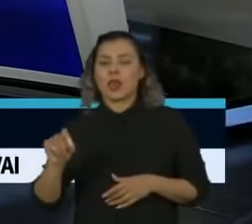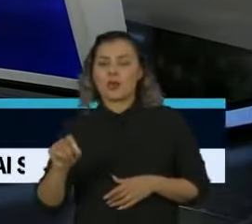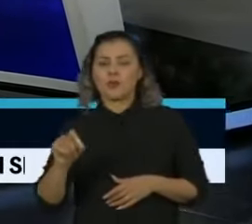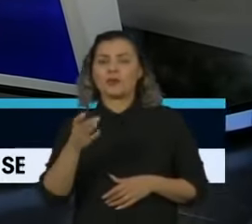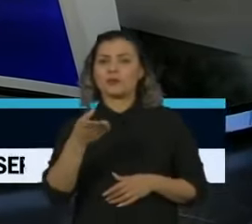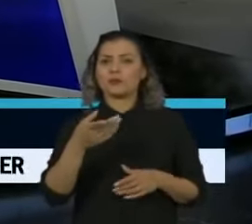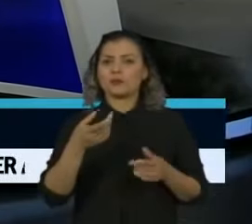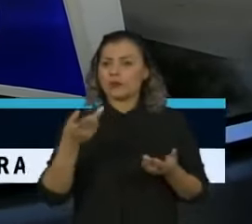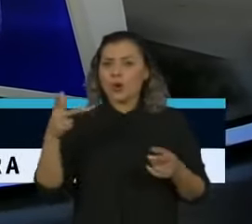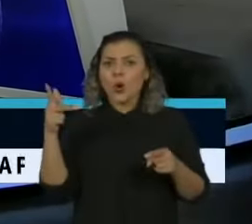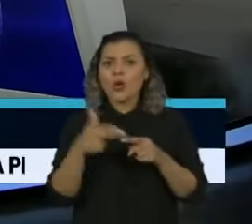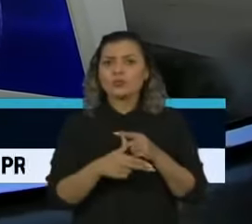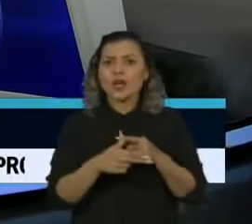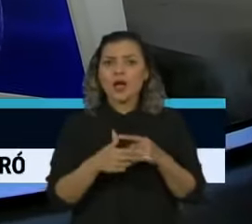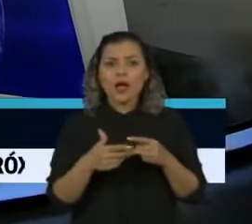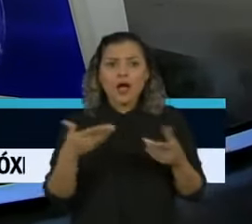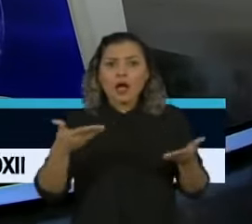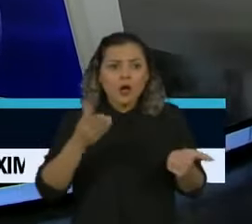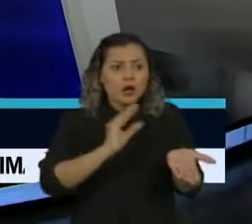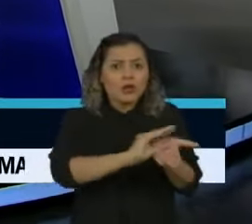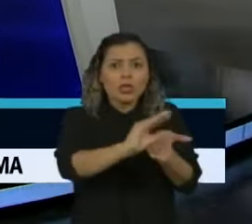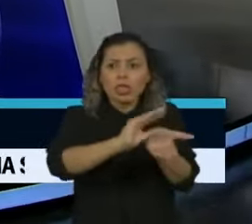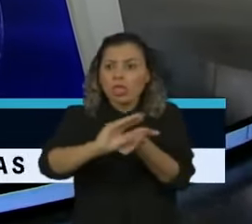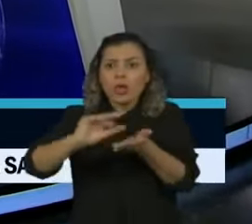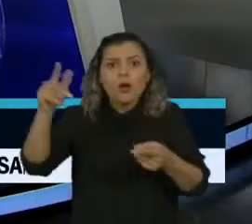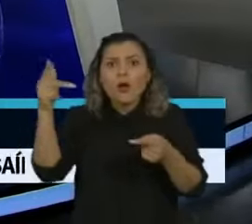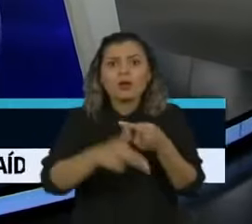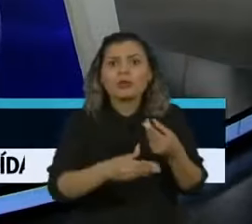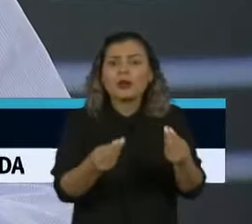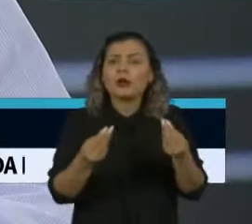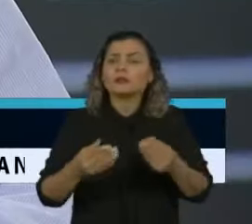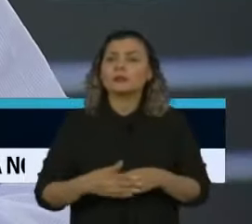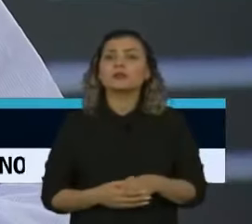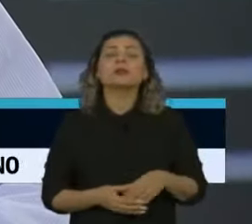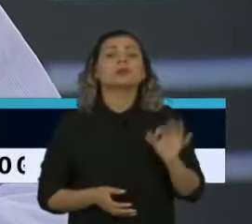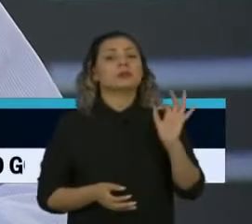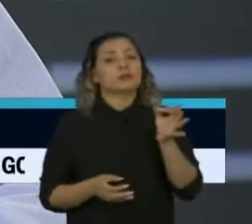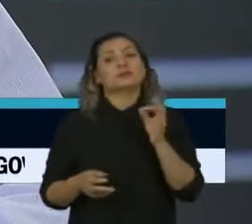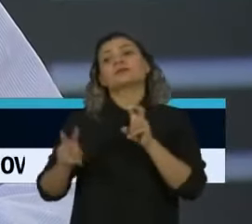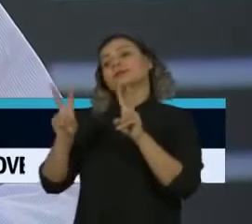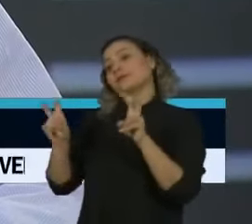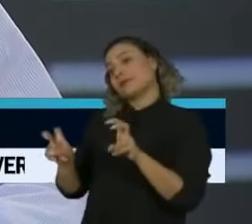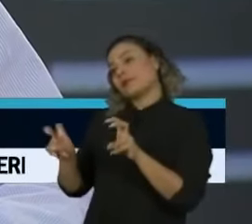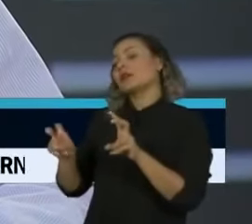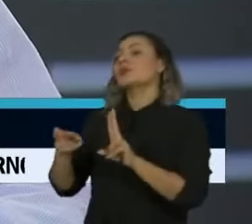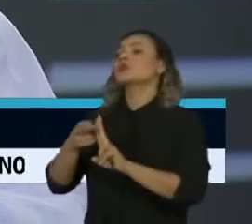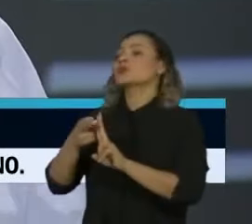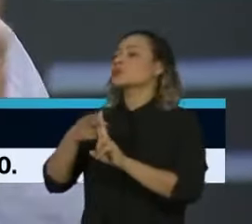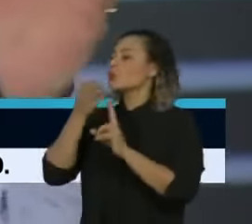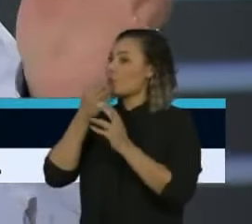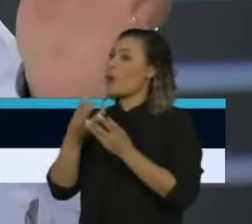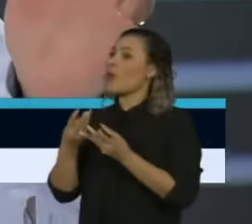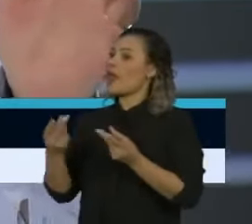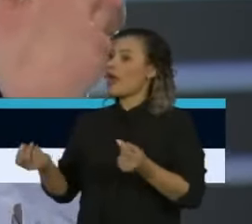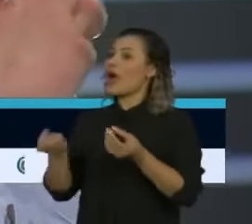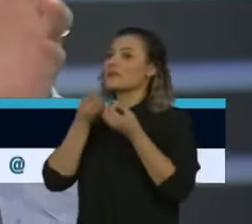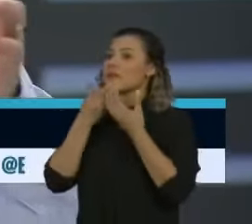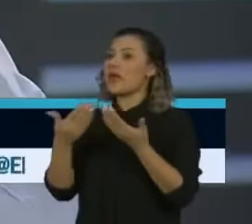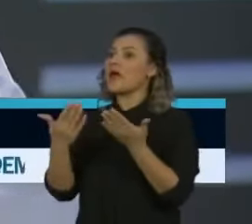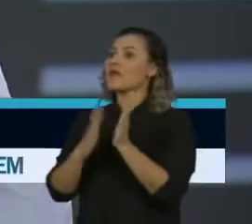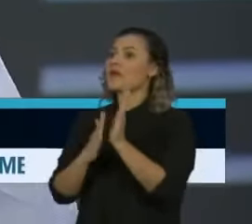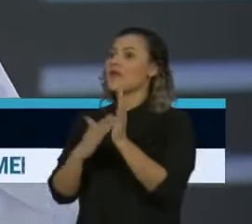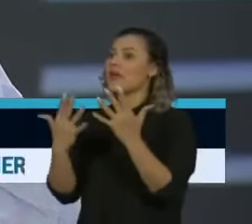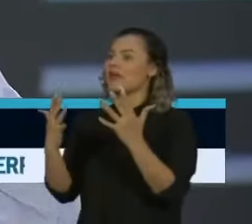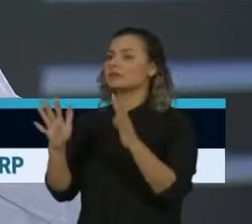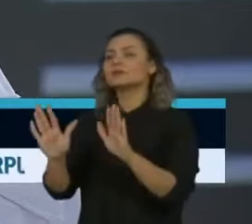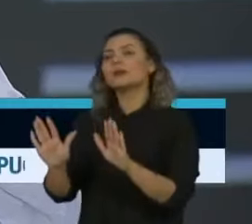anular o repasse num momento como esse de pandemia? Nós estamos falando muito bem do SUS atualmente. Todo mundo fala bem do SUS. Agora,